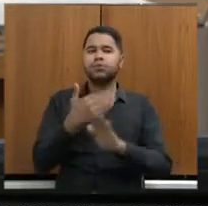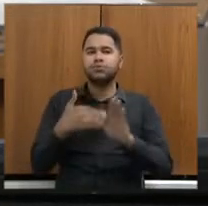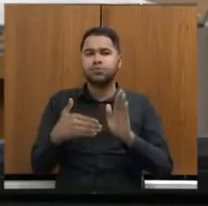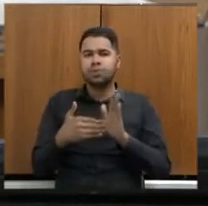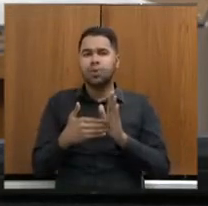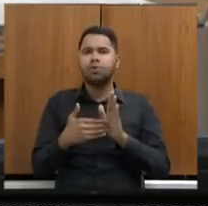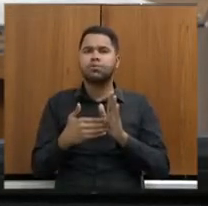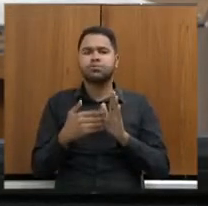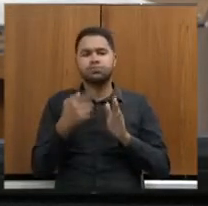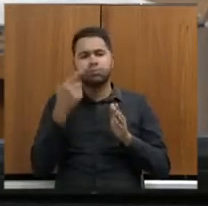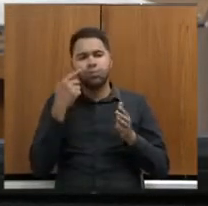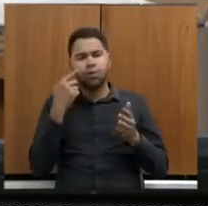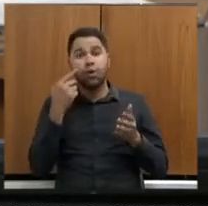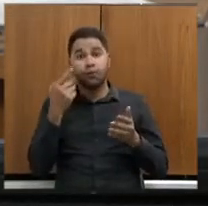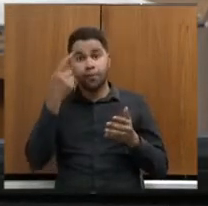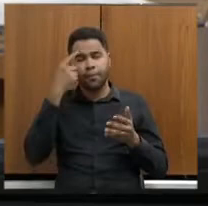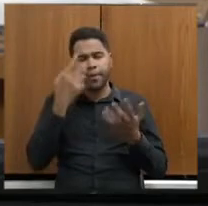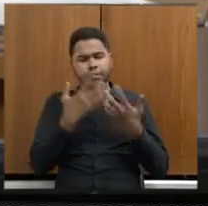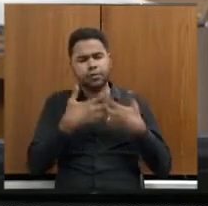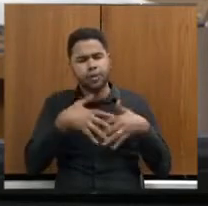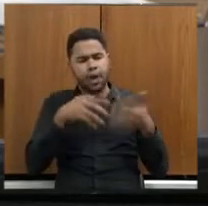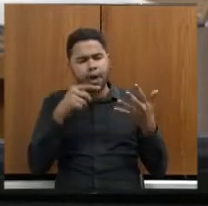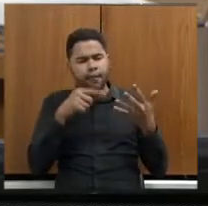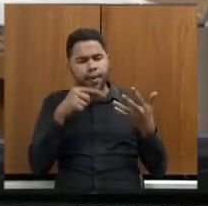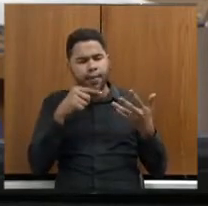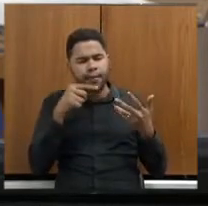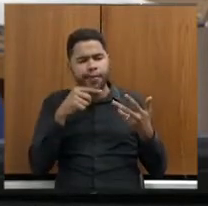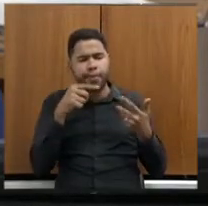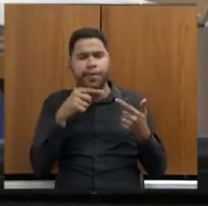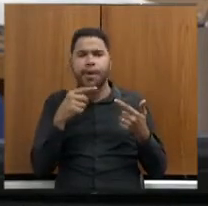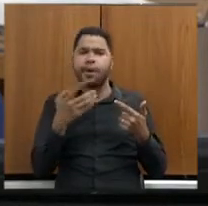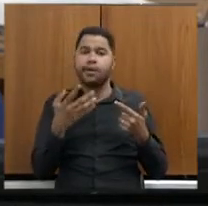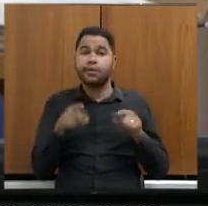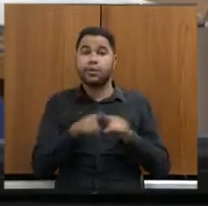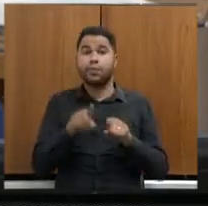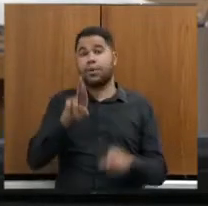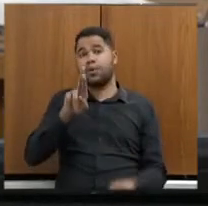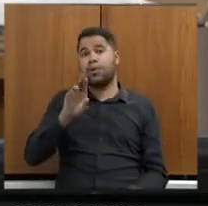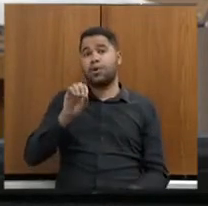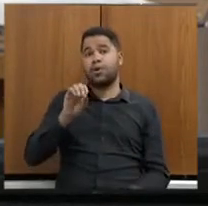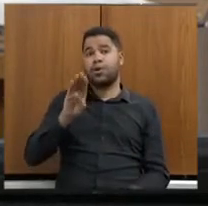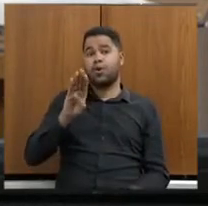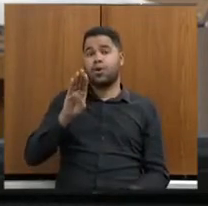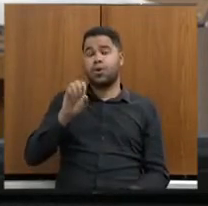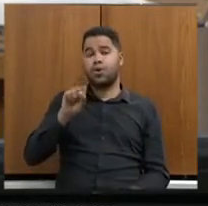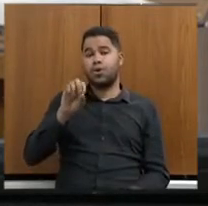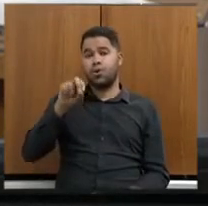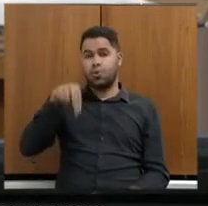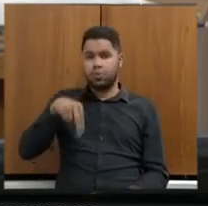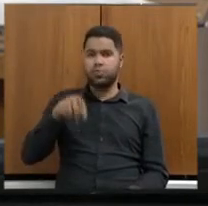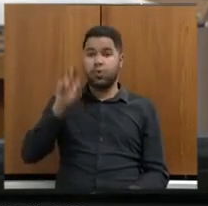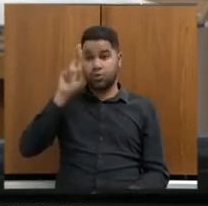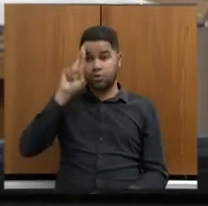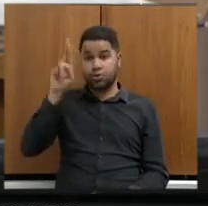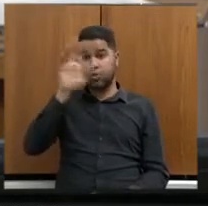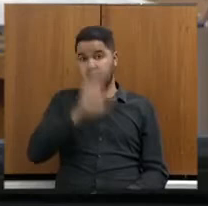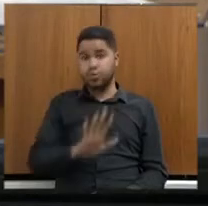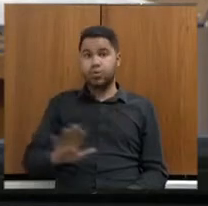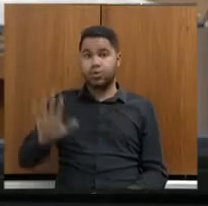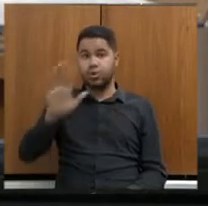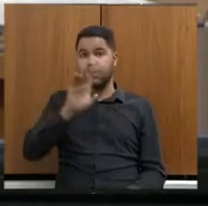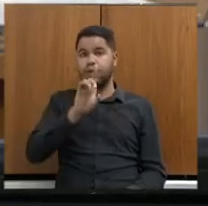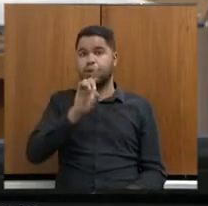considerações é diretamente até para o Robson que eu o nosso diretor geral do